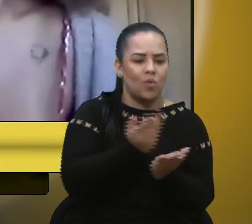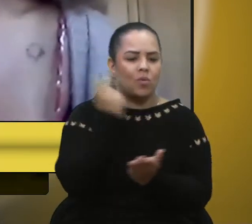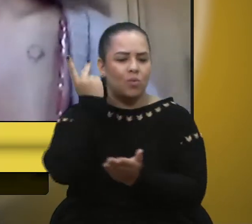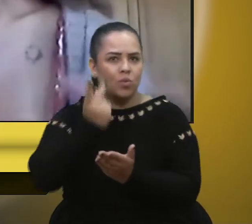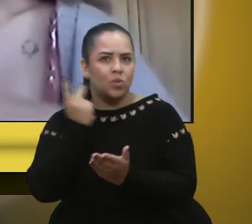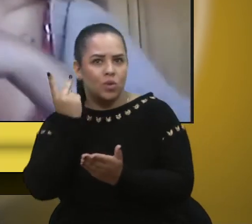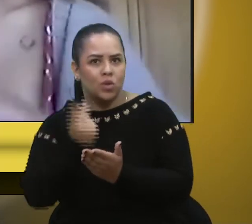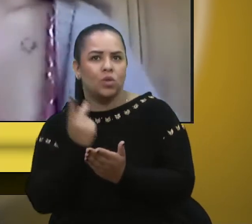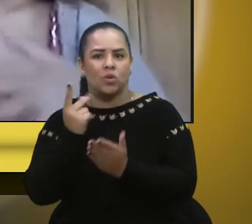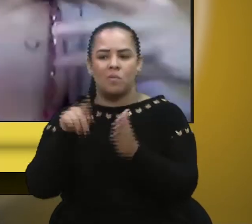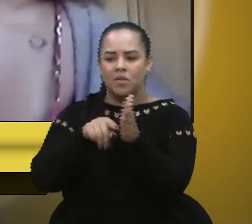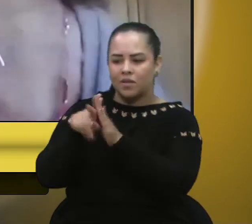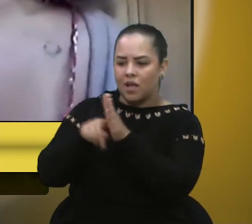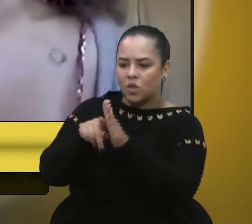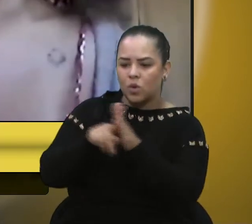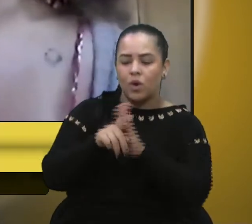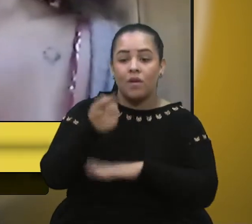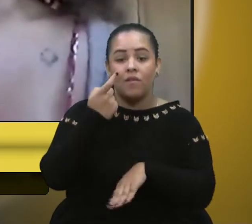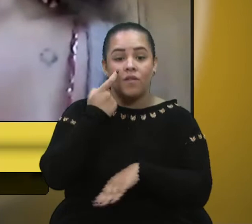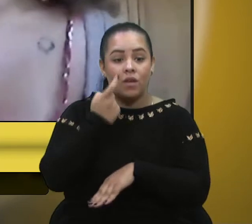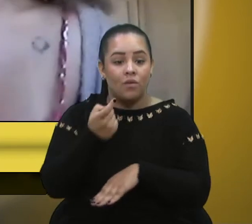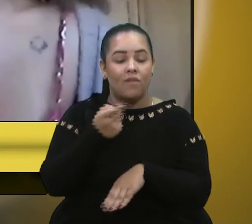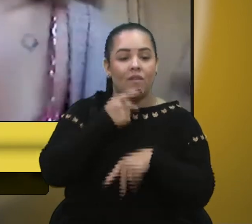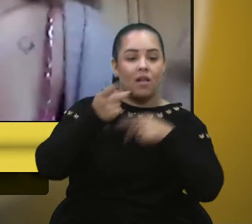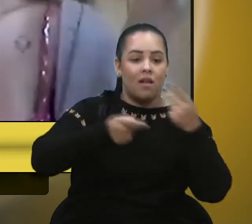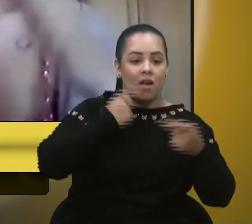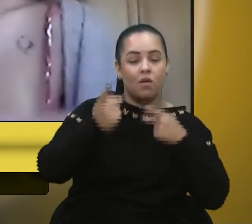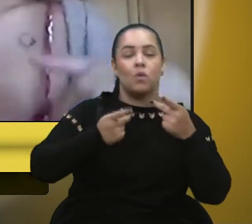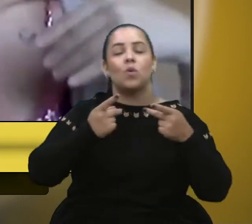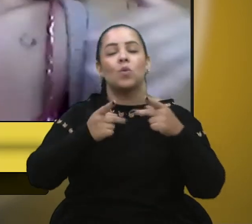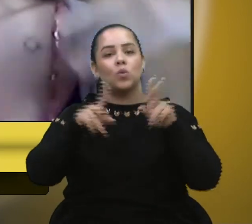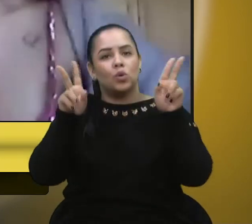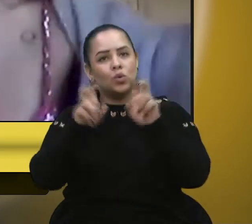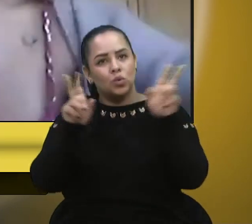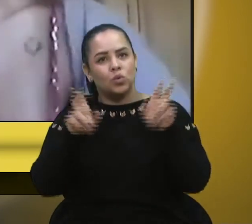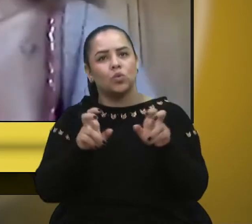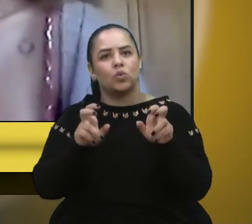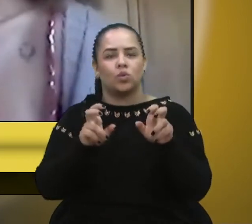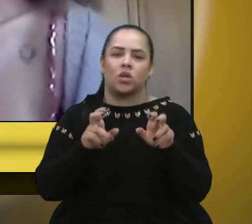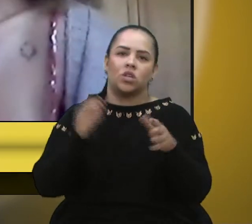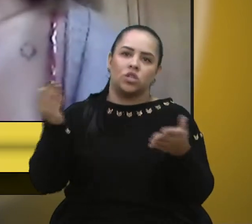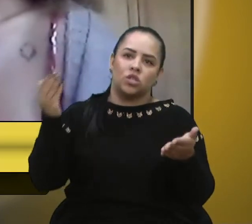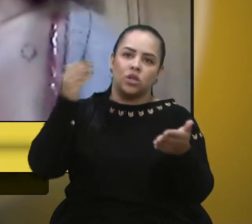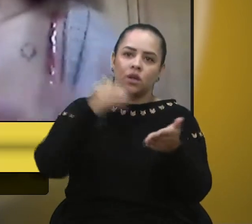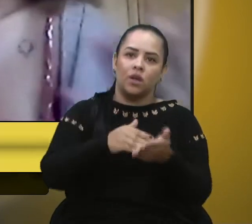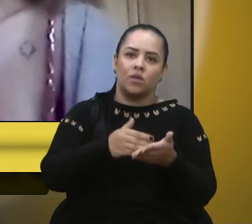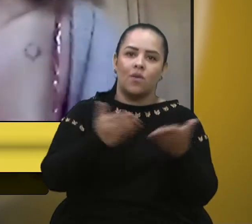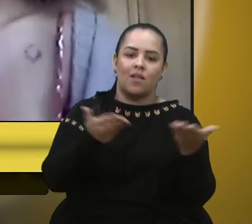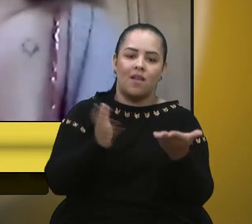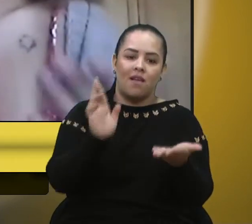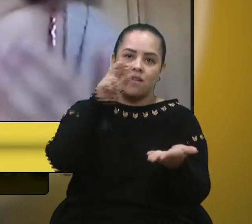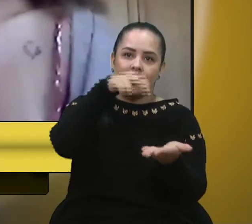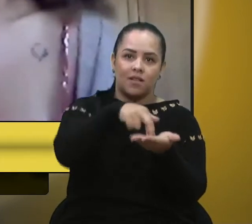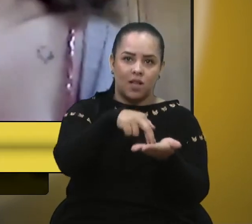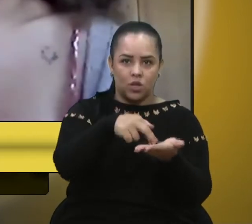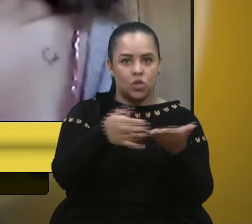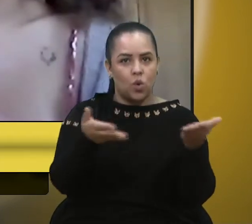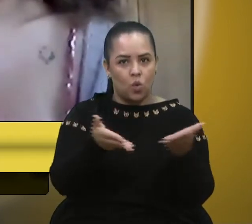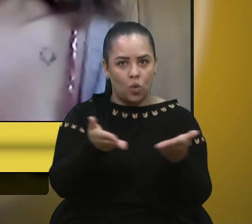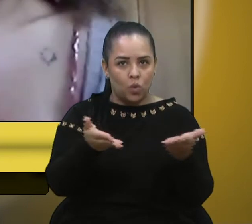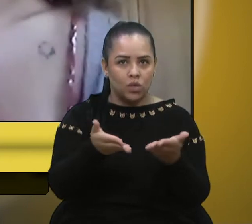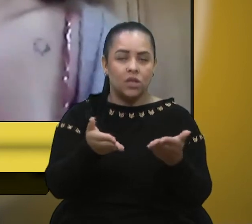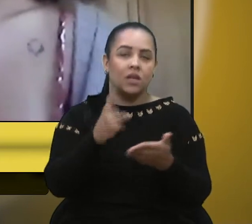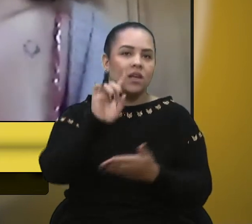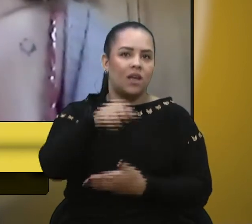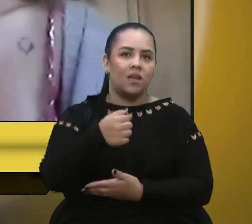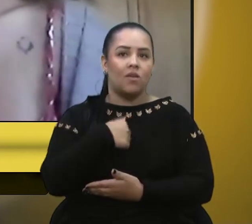sobre o tema ao longo dos nossos processos históricos, chegando à nossa realidade atual, que é a que eu